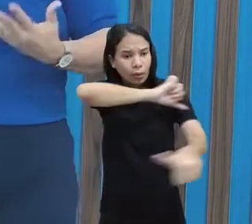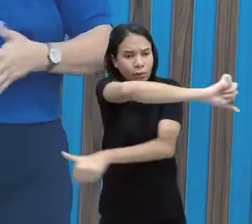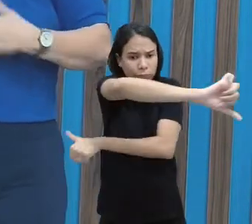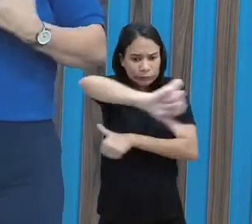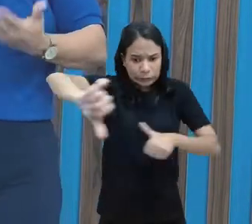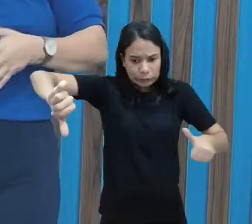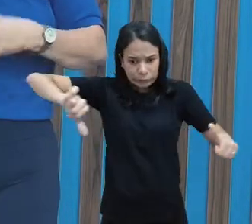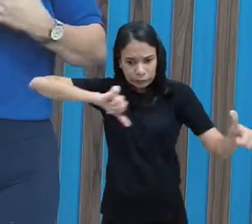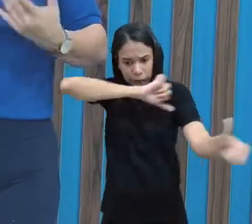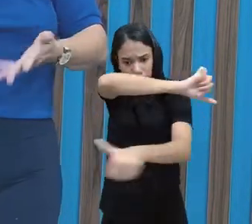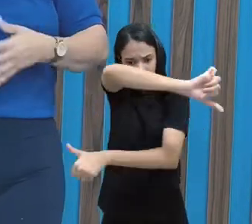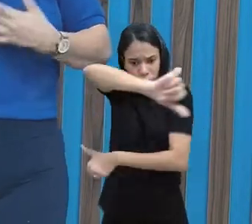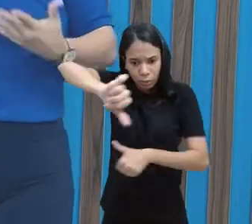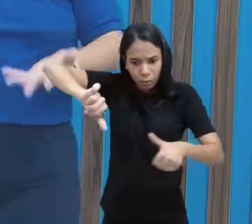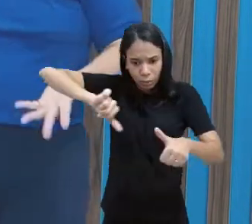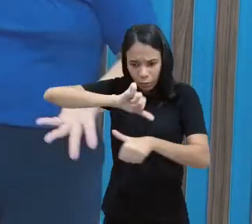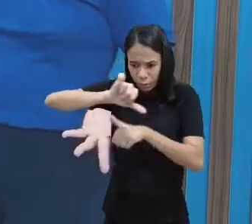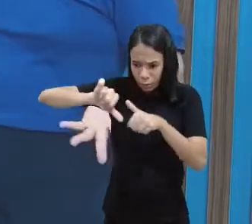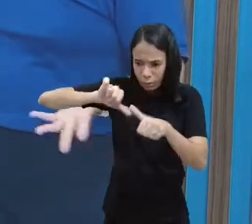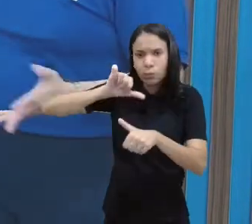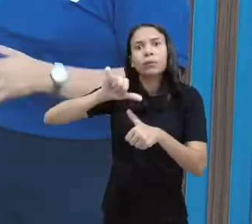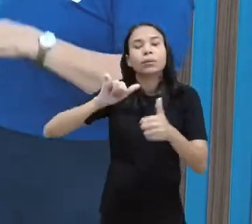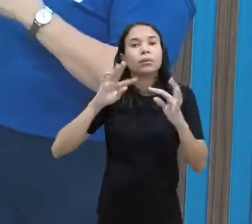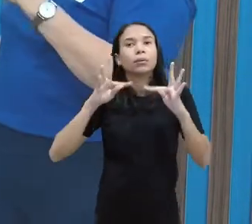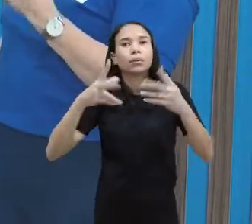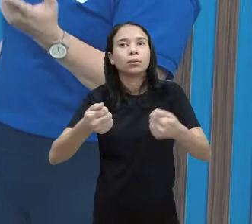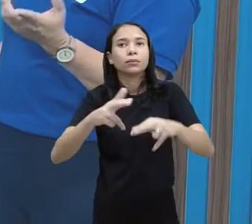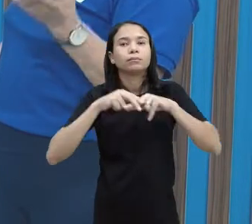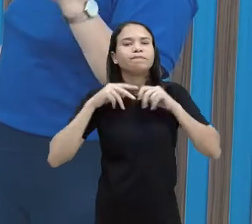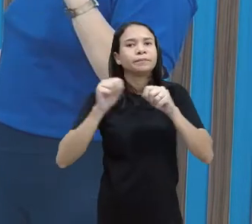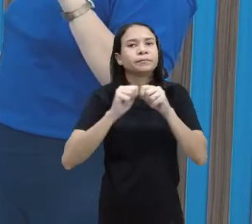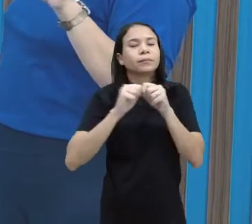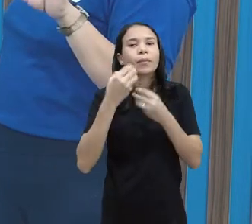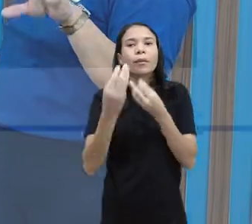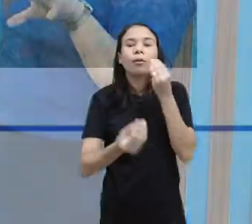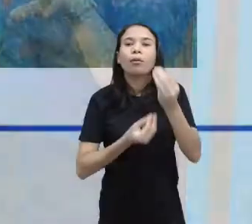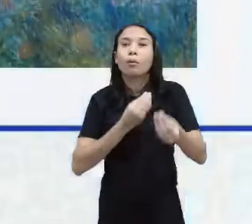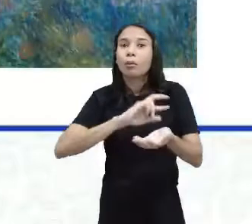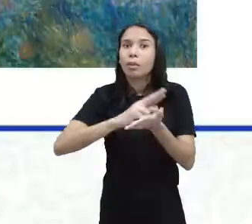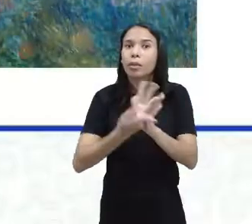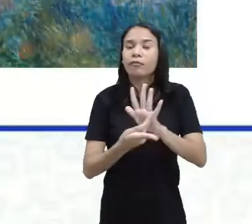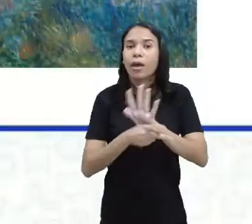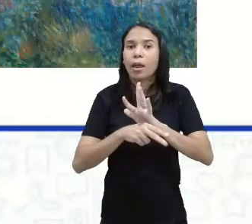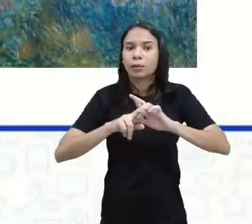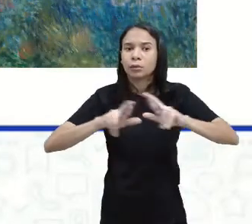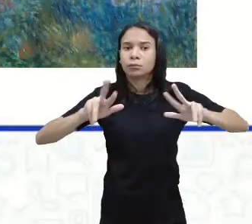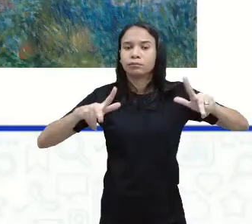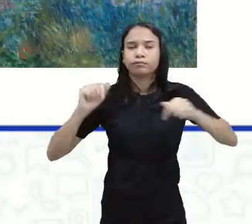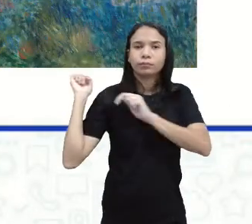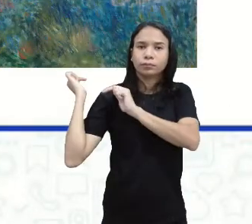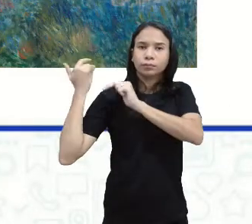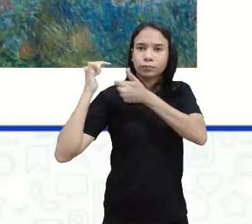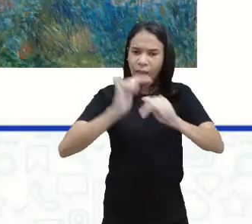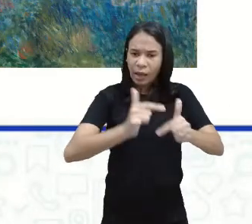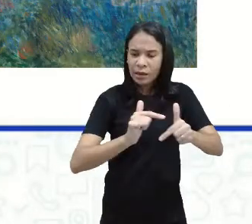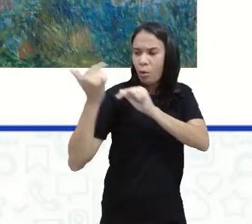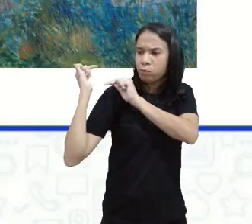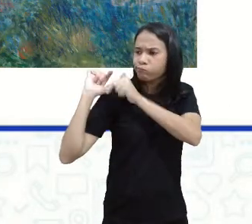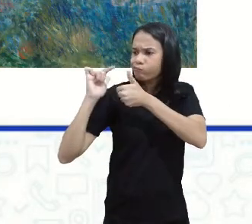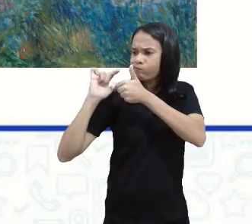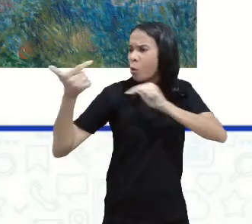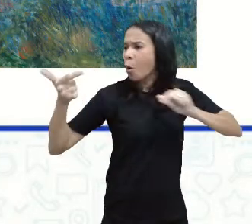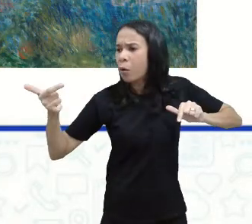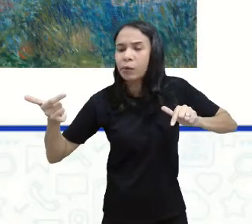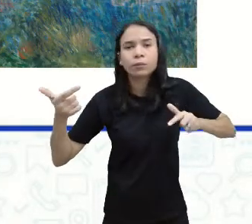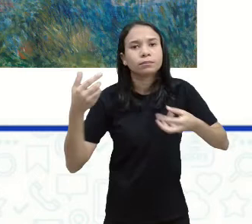Né? Isso foi mudando o pensamento, foi mudando tudo. Foi se construindo a partir daí uma série de rupturas com as tradições estilísticas